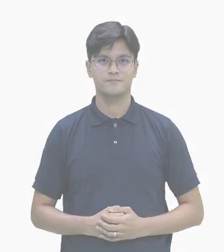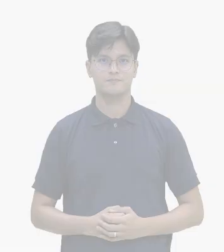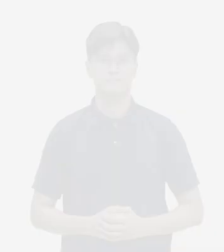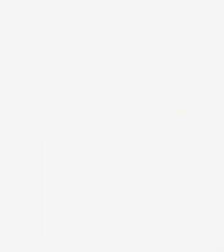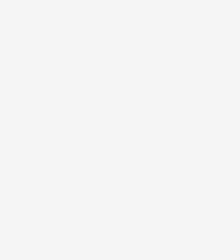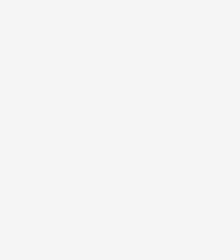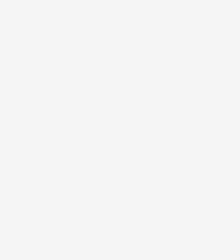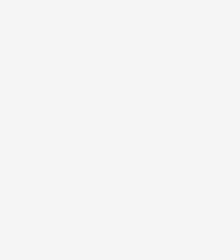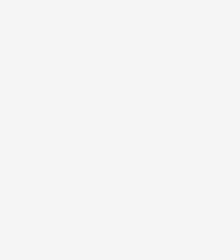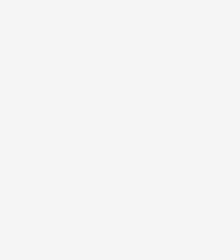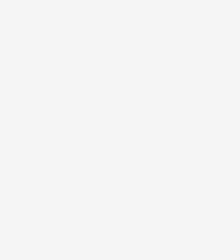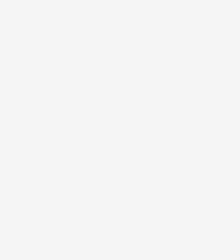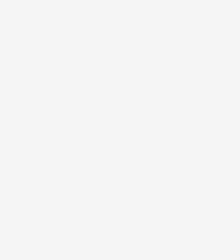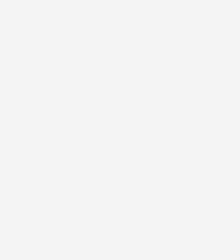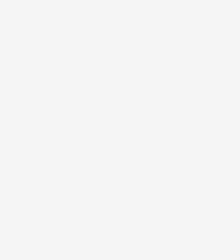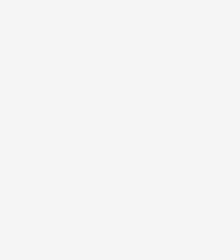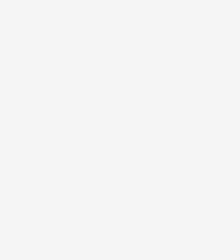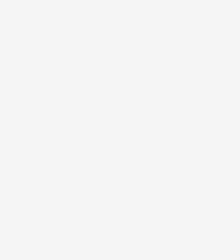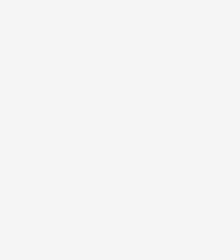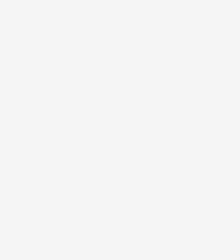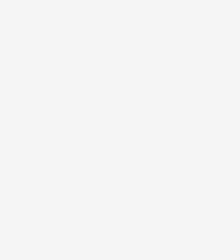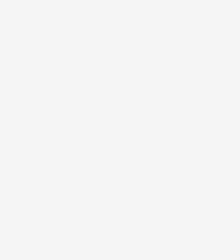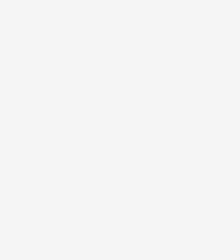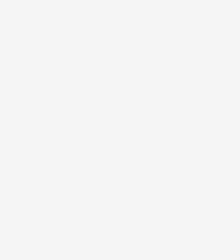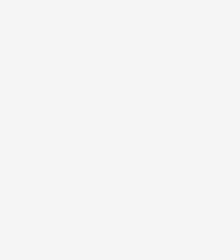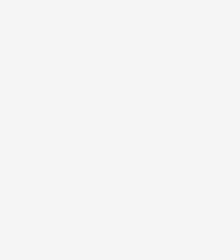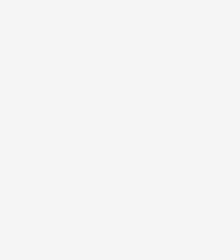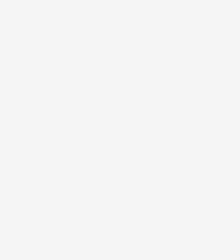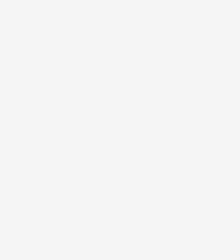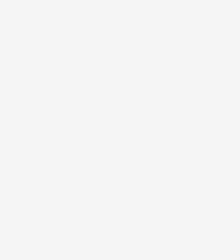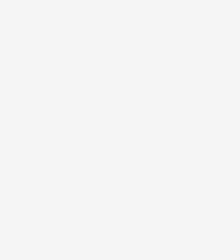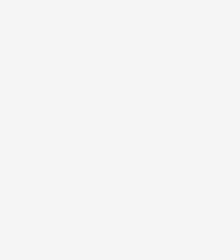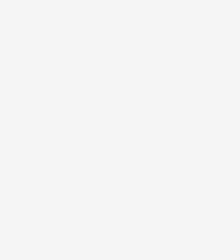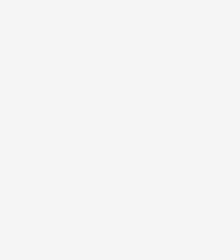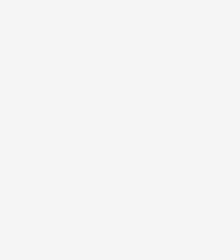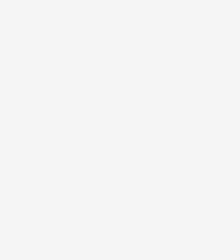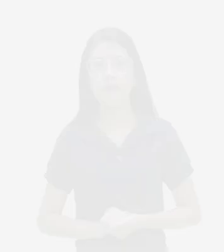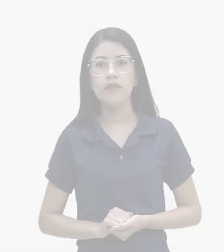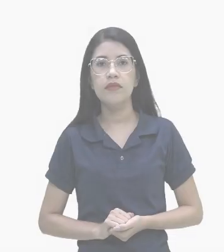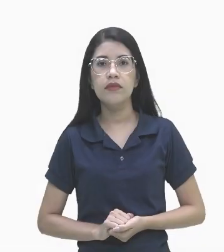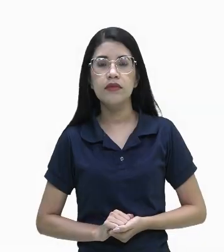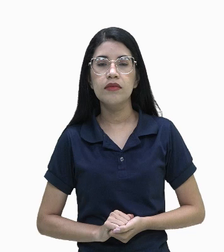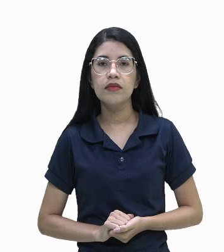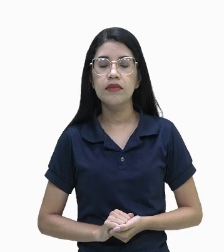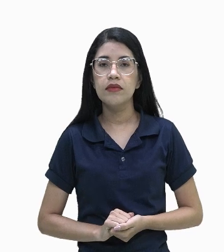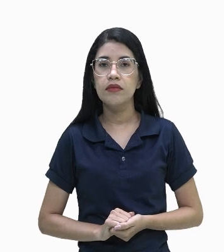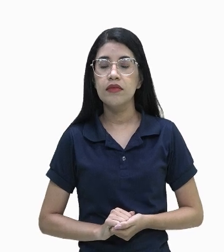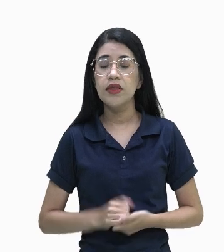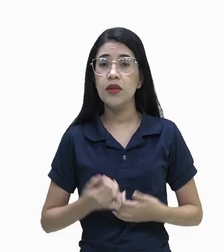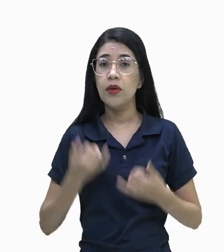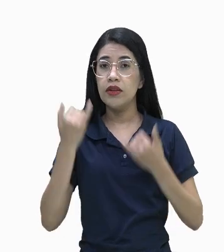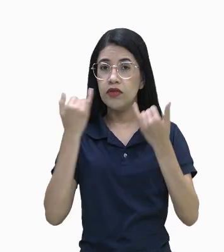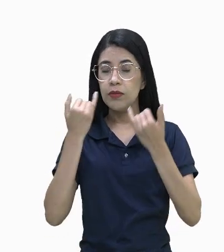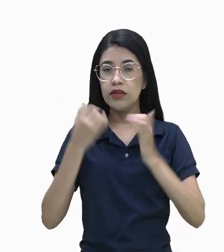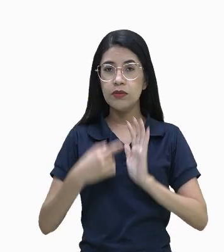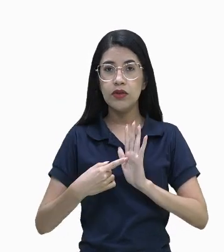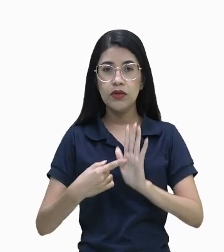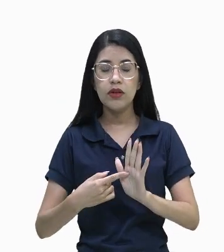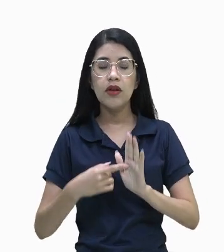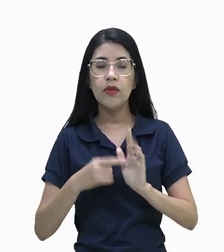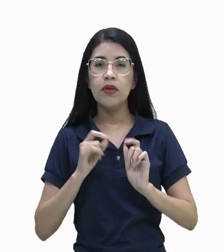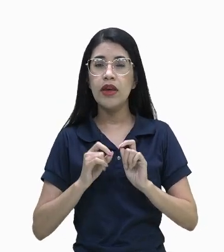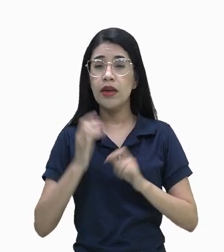para corroborar, para argumentar em favor daquilo que foi afirmado logo no início do parágrafo, de que